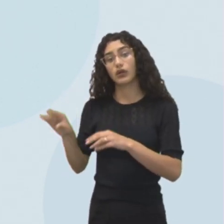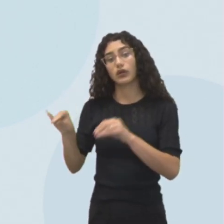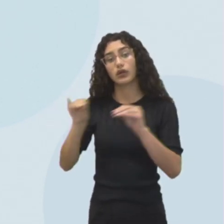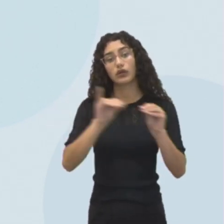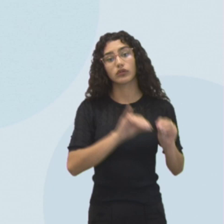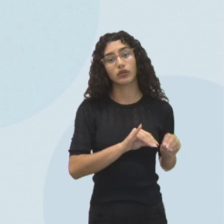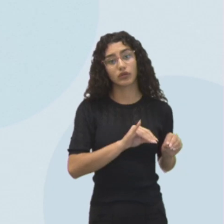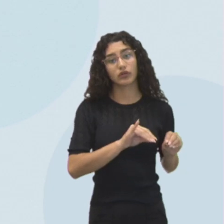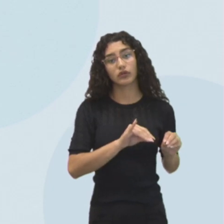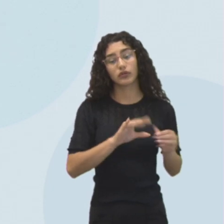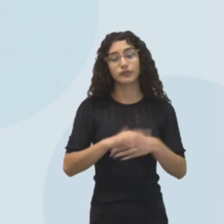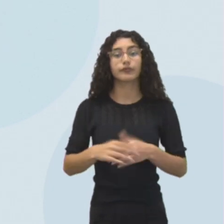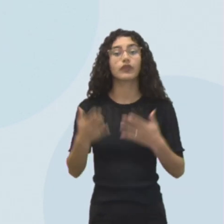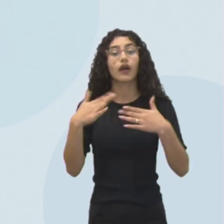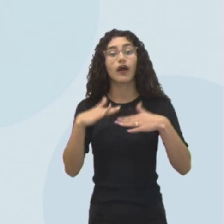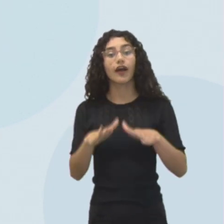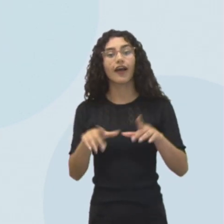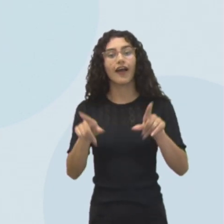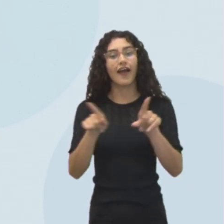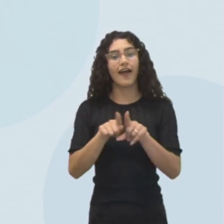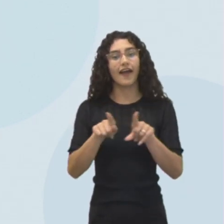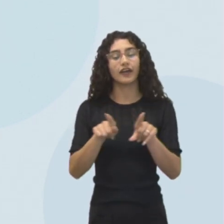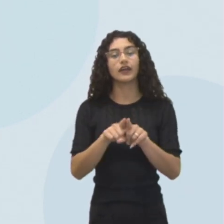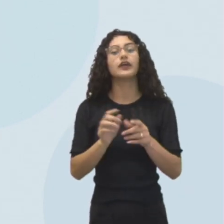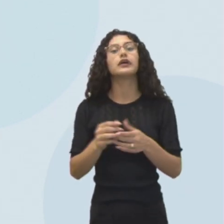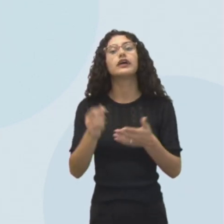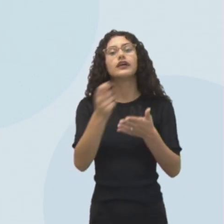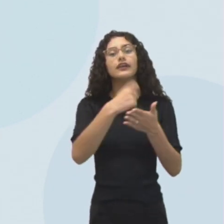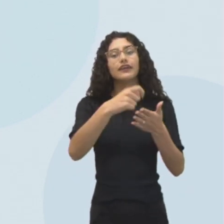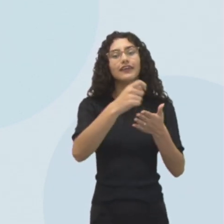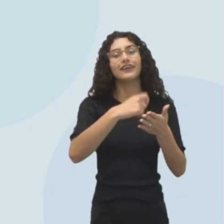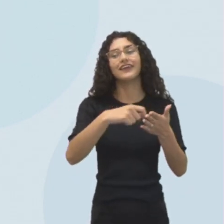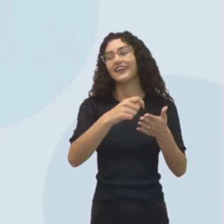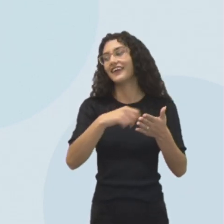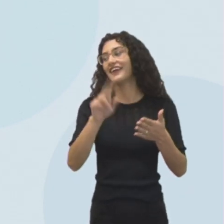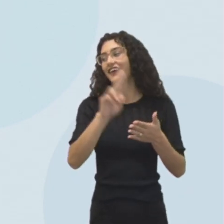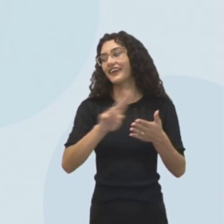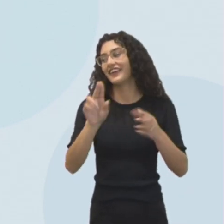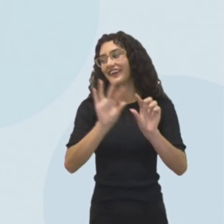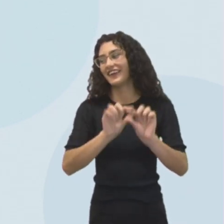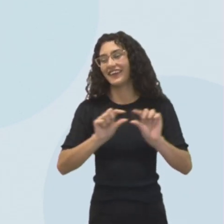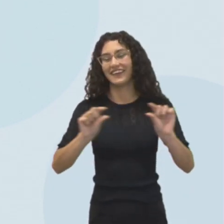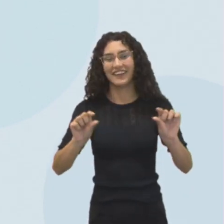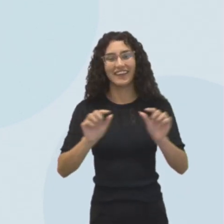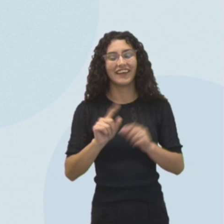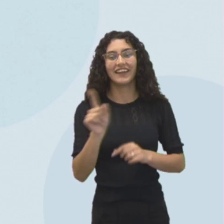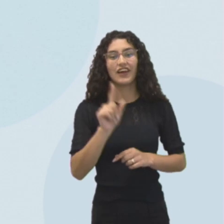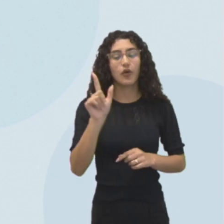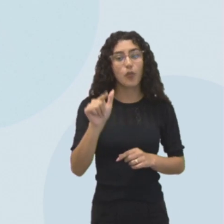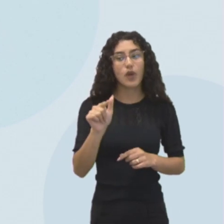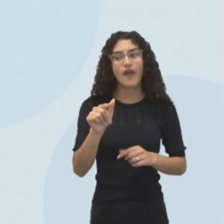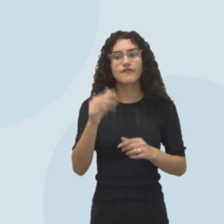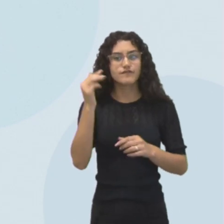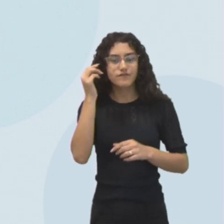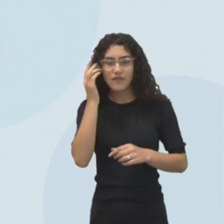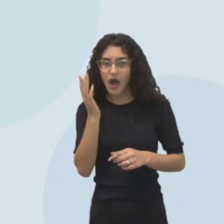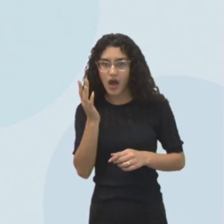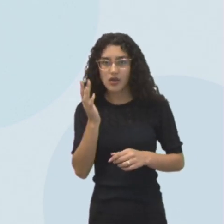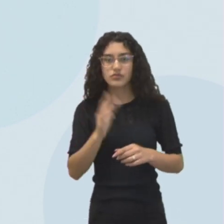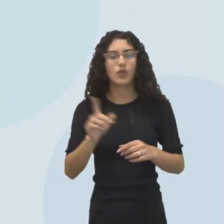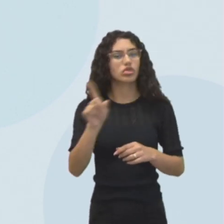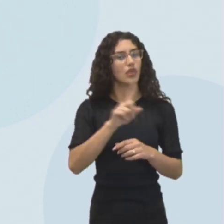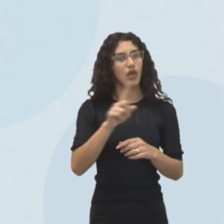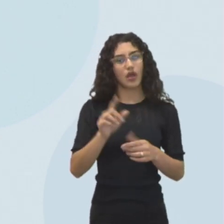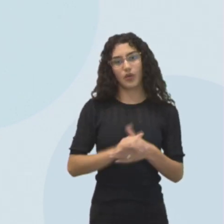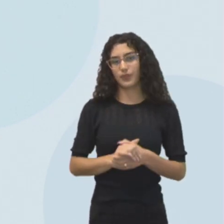Podemos afirmar aqui, professor Ademir, que escrever no vídeo, né, usar uma legenda, não é uma tarefa fácil, né, não é